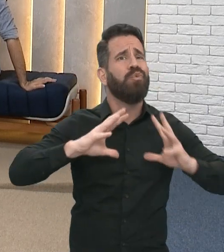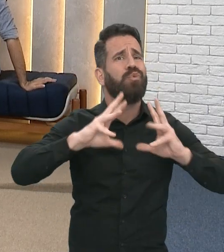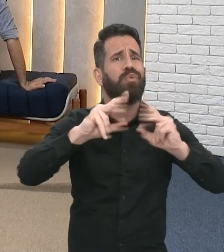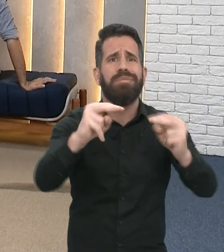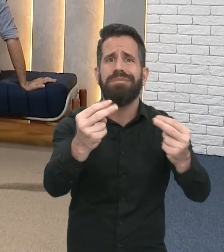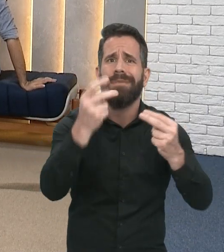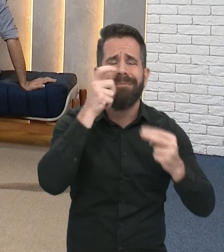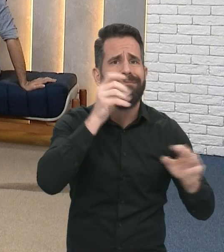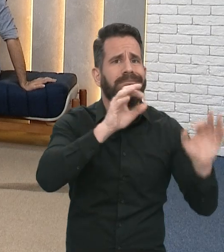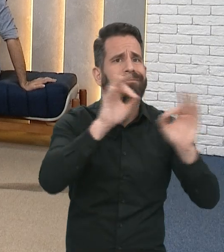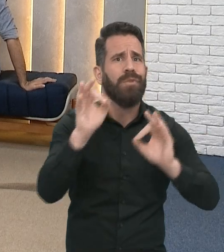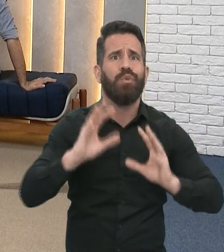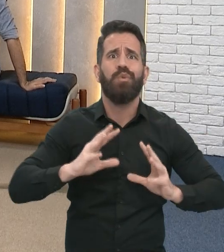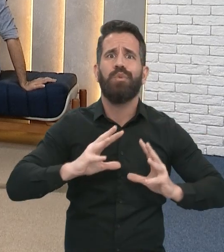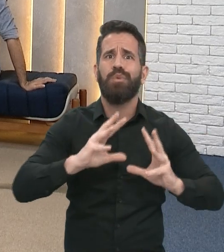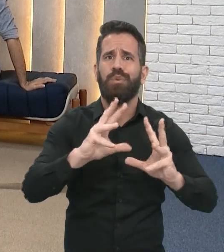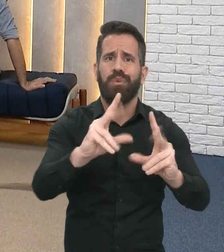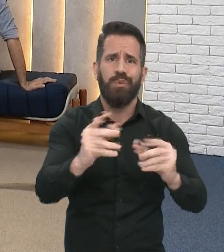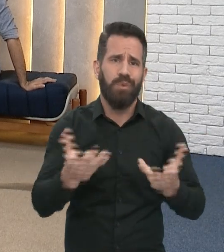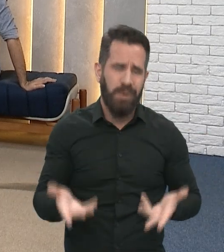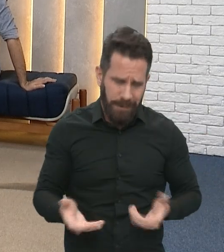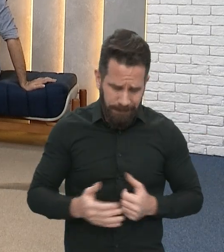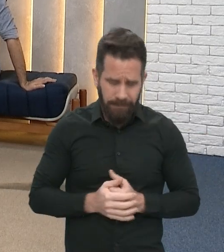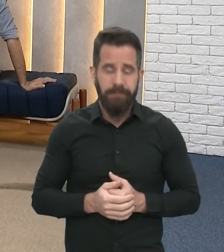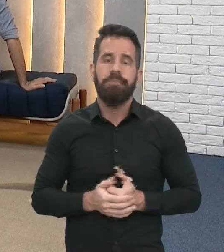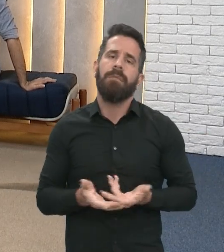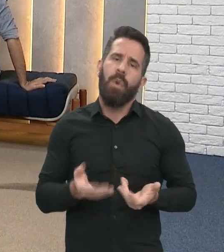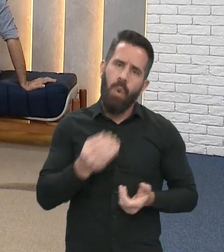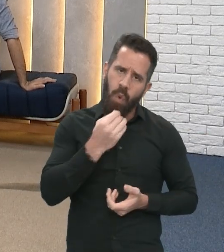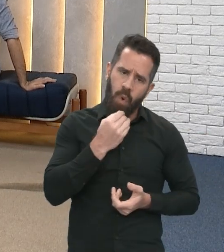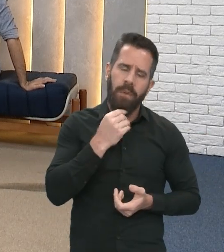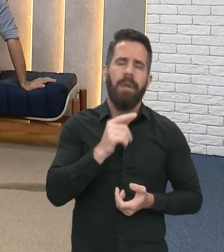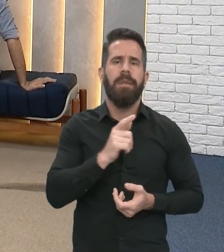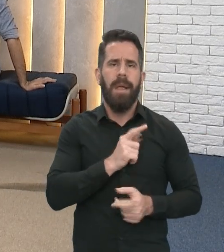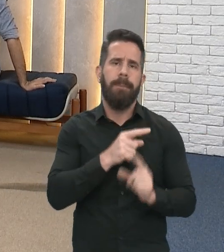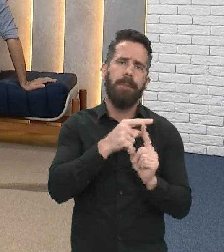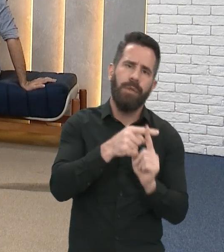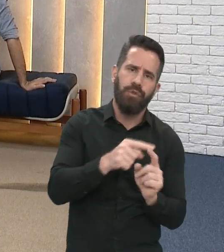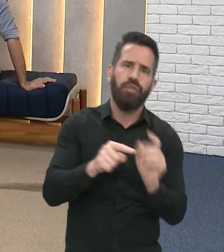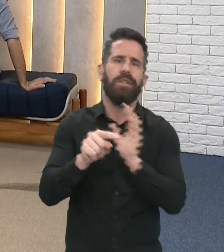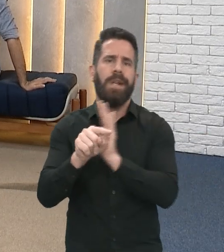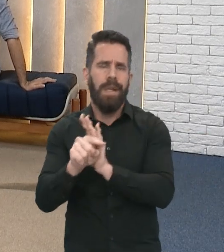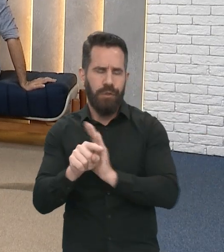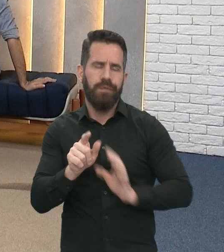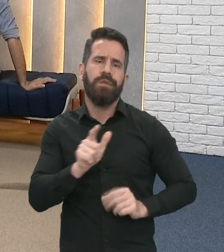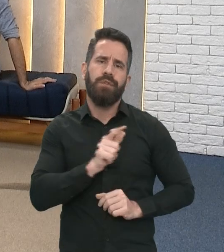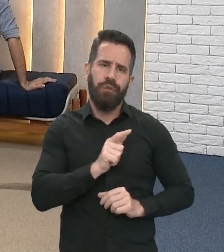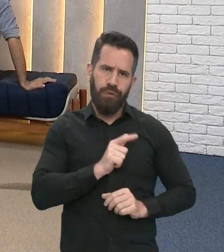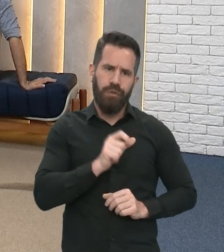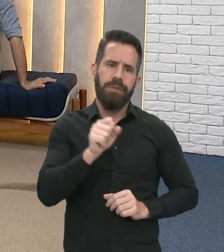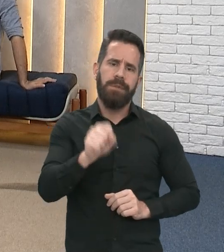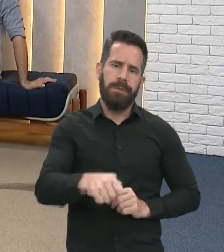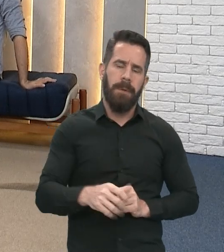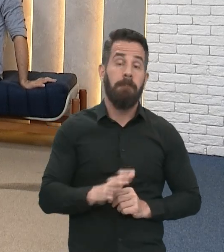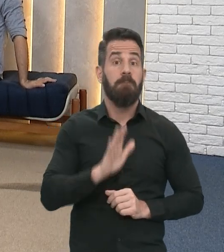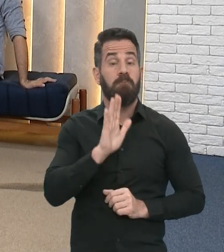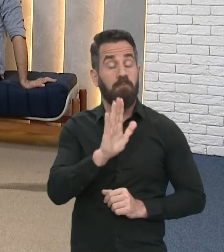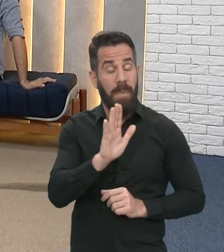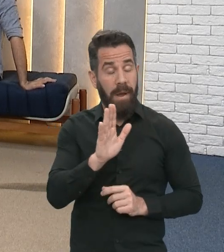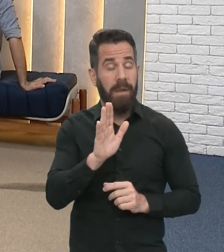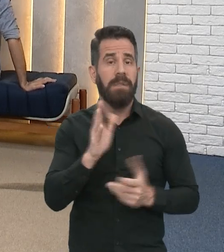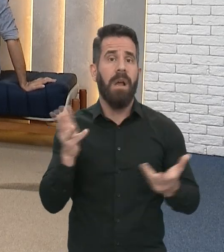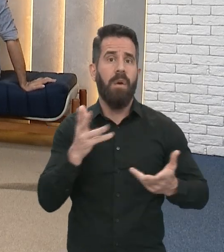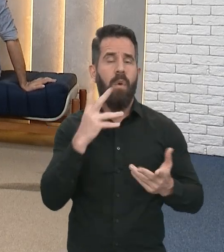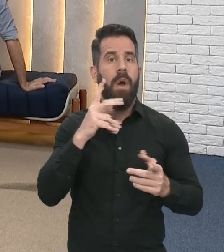toda situação vai trazer prós e contras, pontos positivos e negativos, né? Mas para a gente ampliar também essa